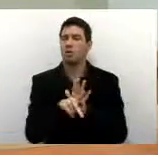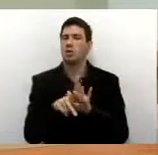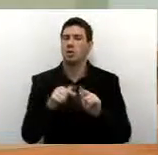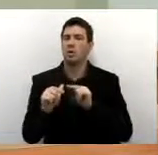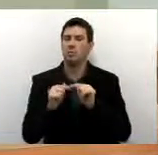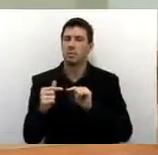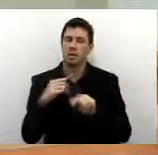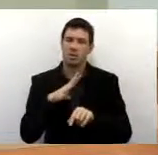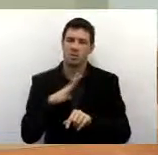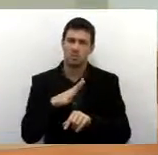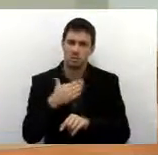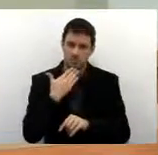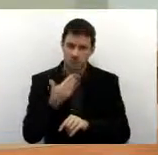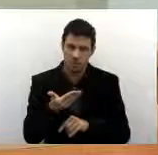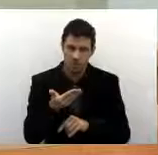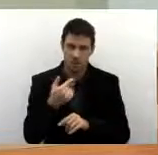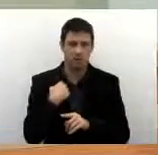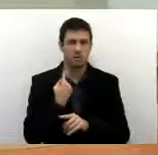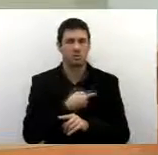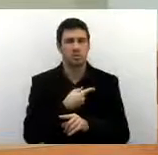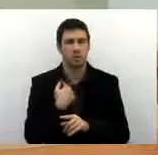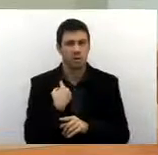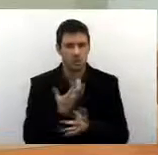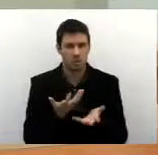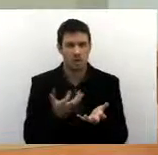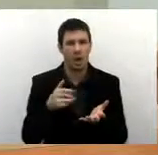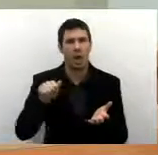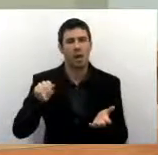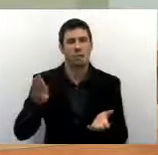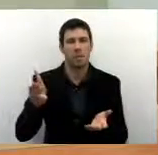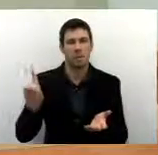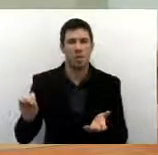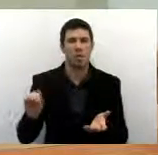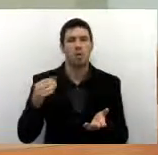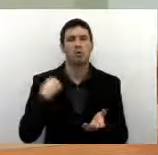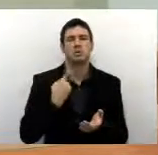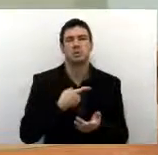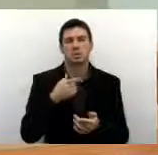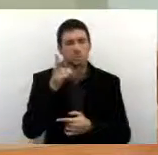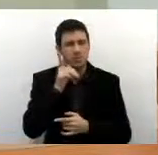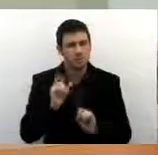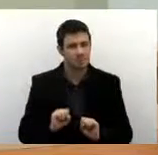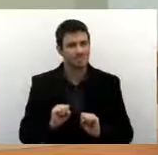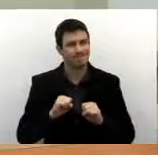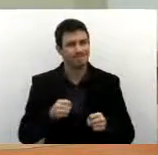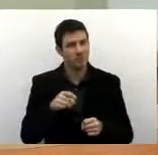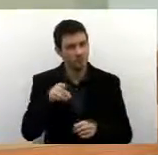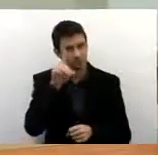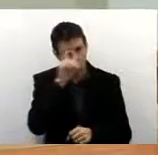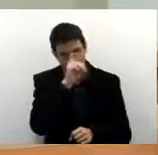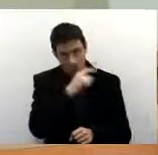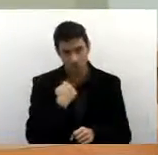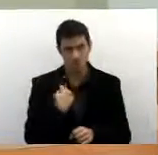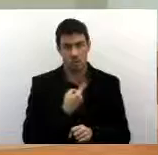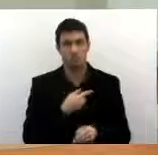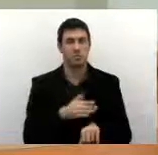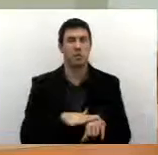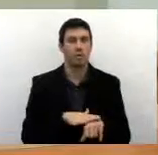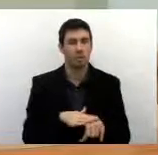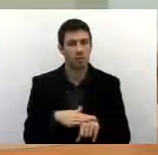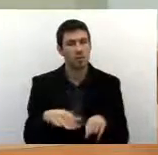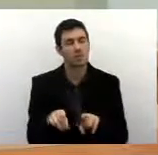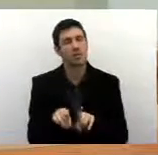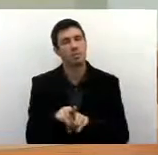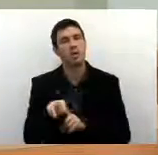município. Então, eu peço, conclamo, Ábido, que com seu empenho, com toda a dificuldade também, que converse